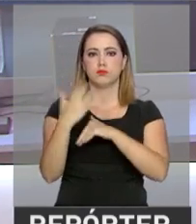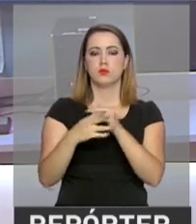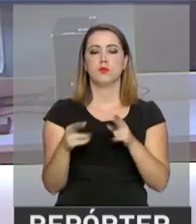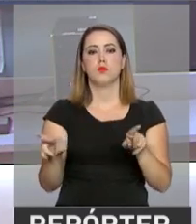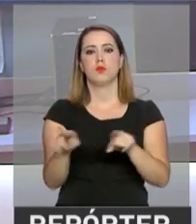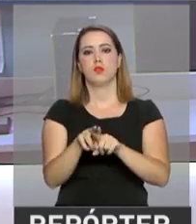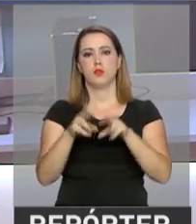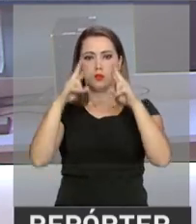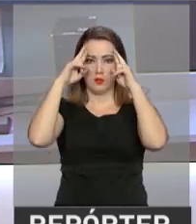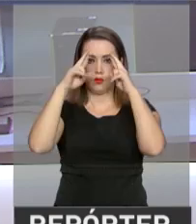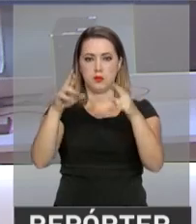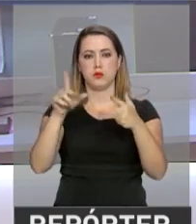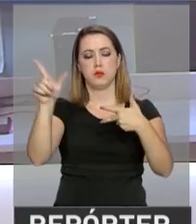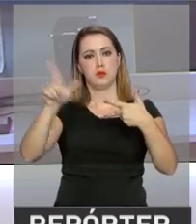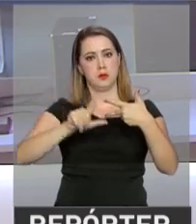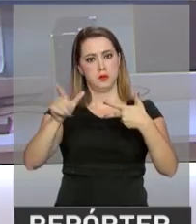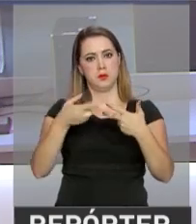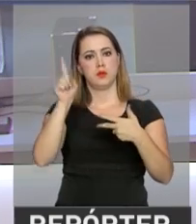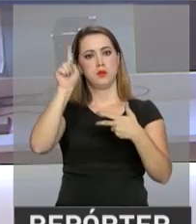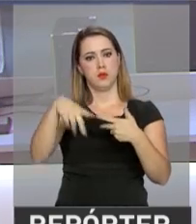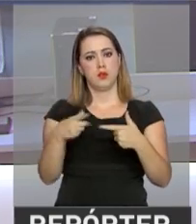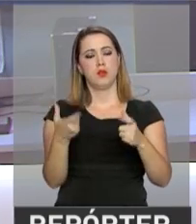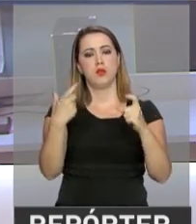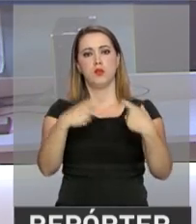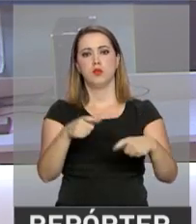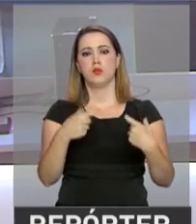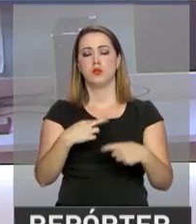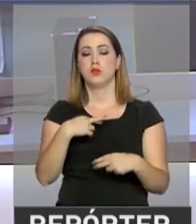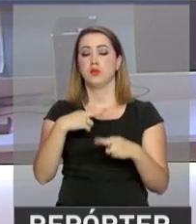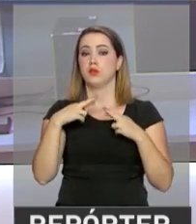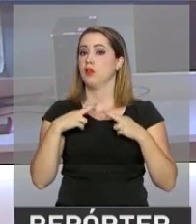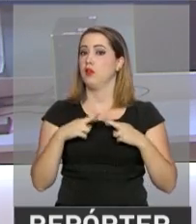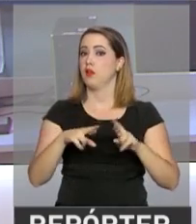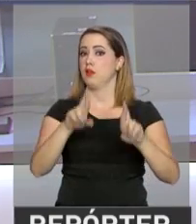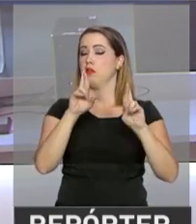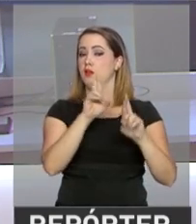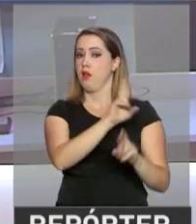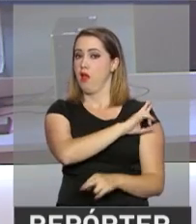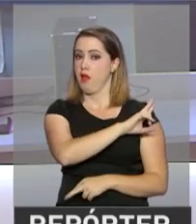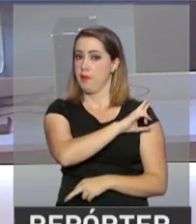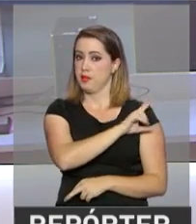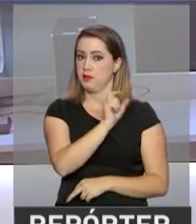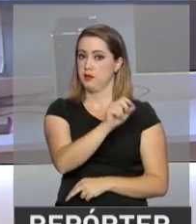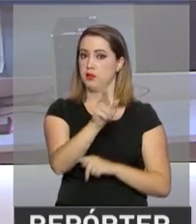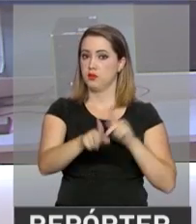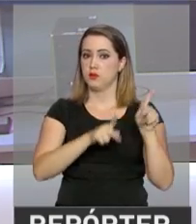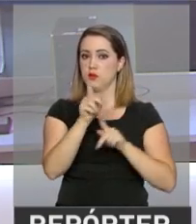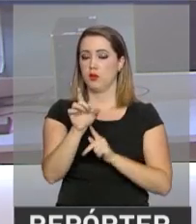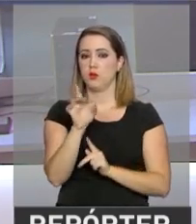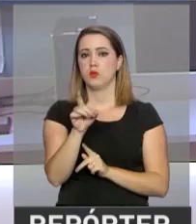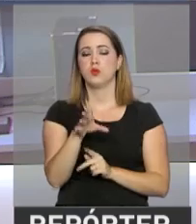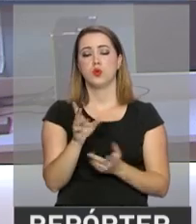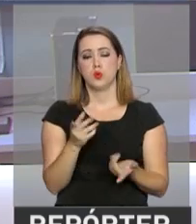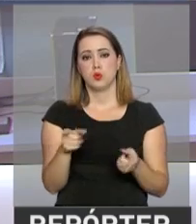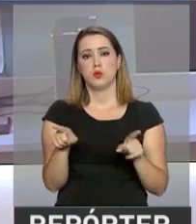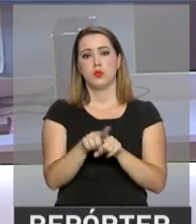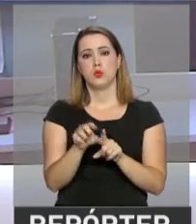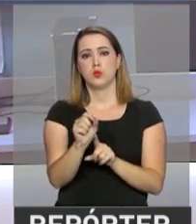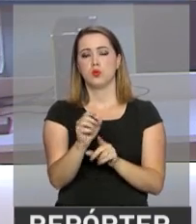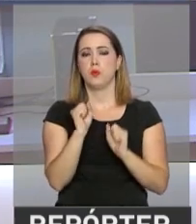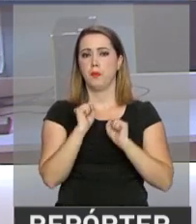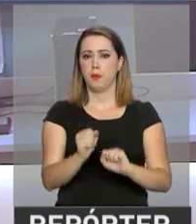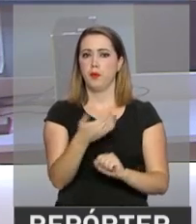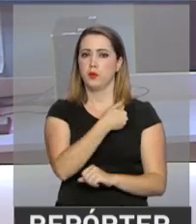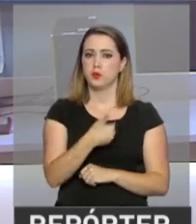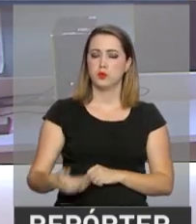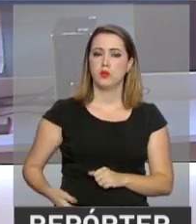ao poder legislativo, que é onde está a representatividade do povo e que só tem conseguido governar porque dialoga